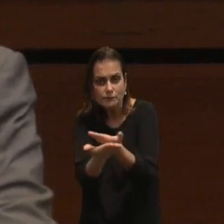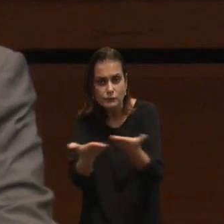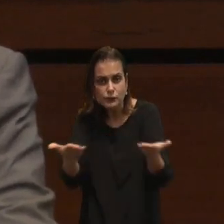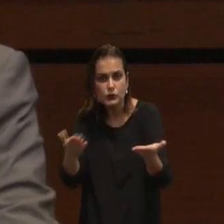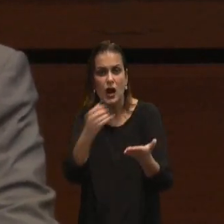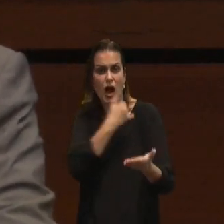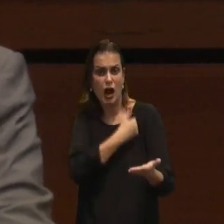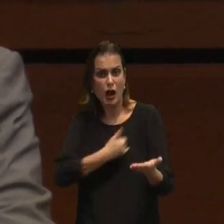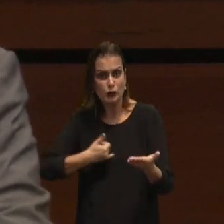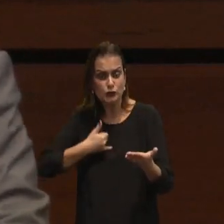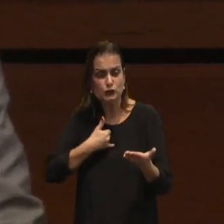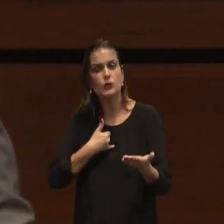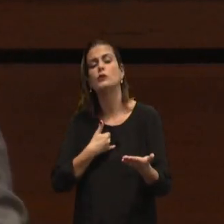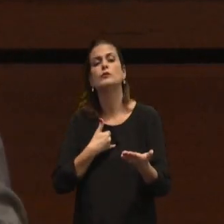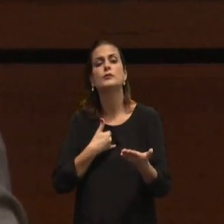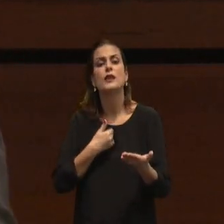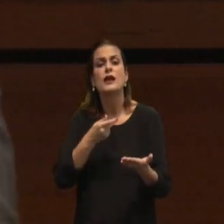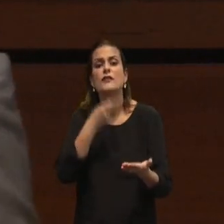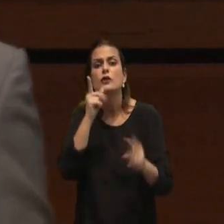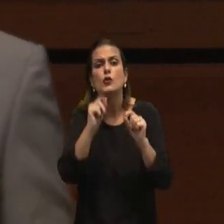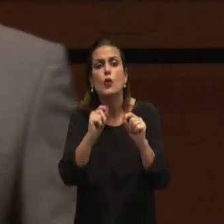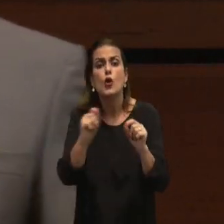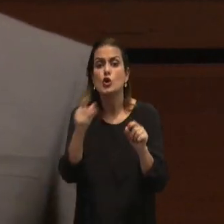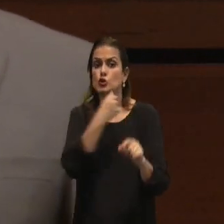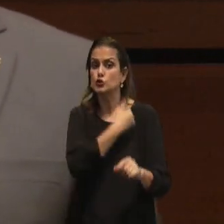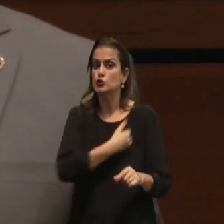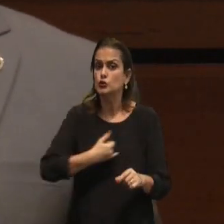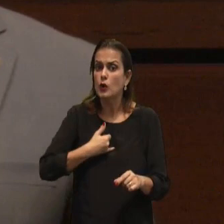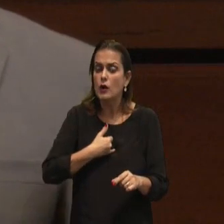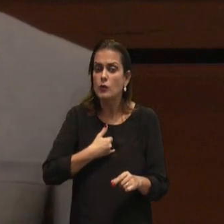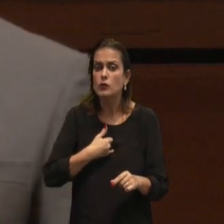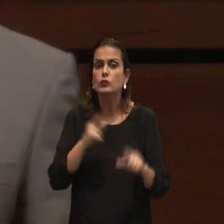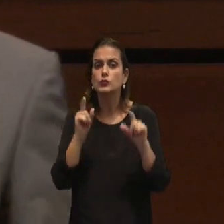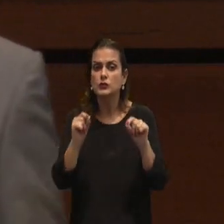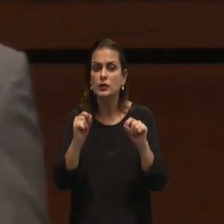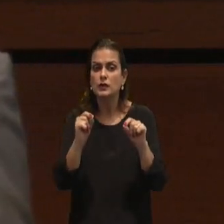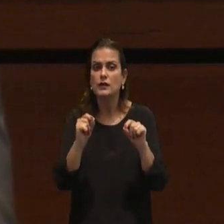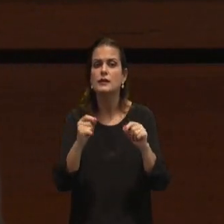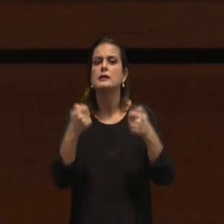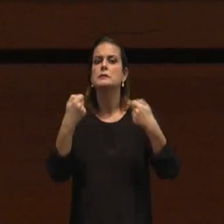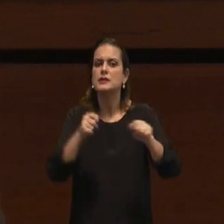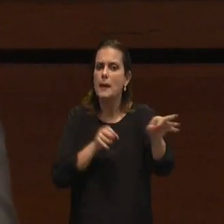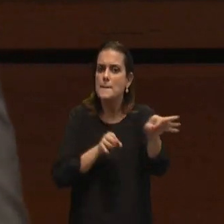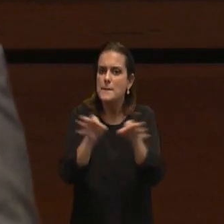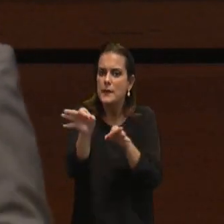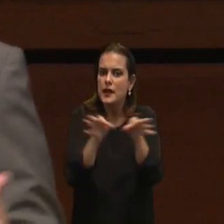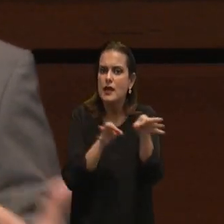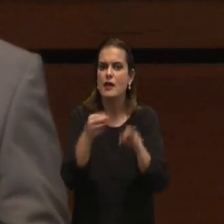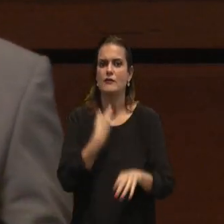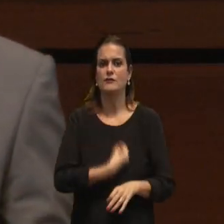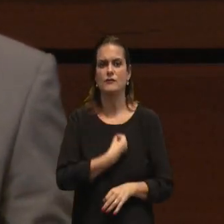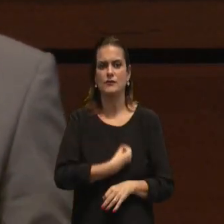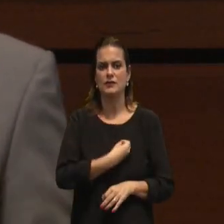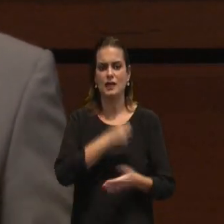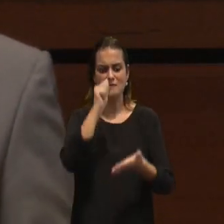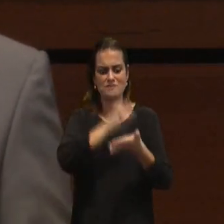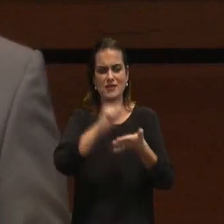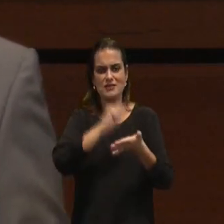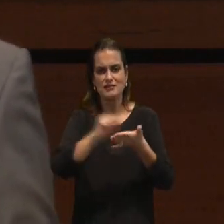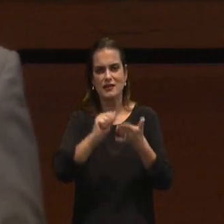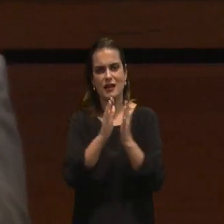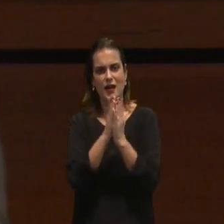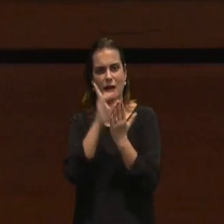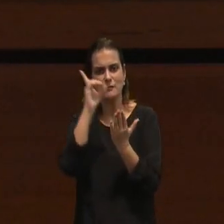a João, no sentido de que o próprio João estivesse preparado, e escrevendo as